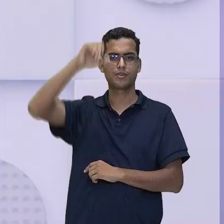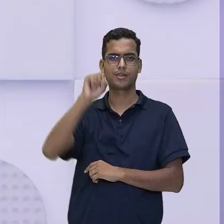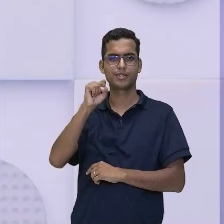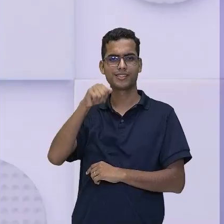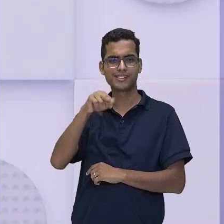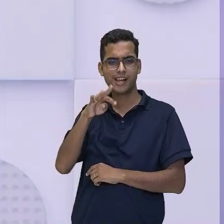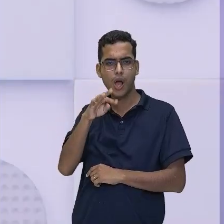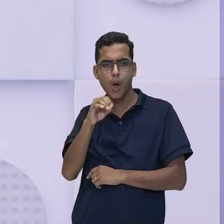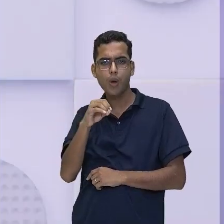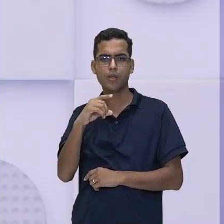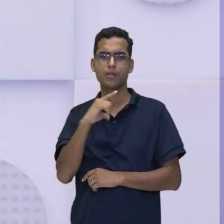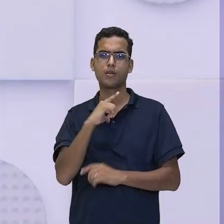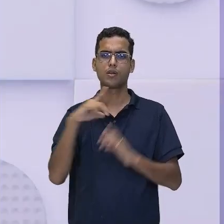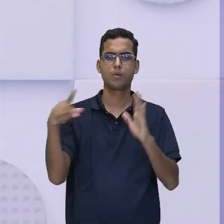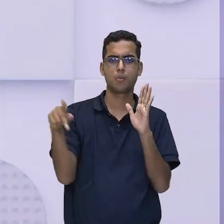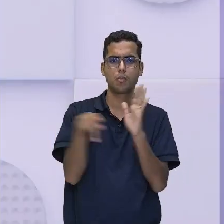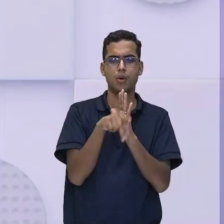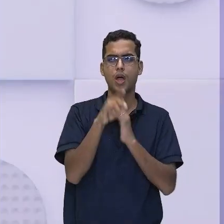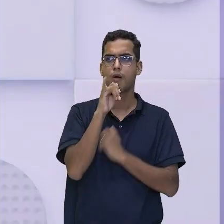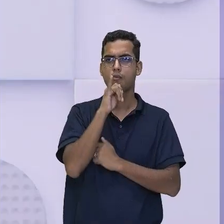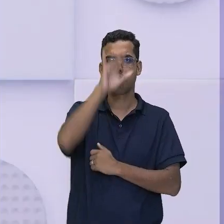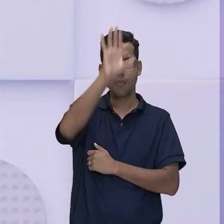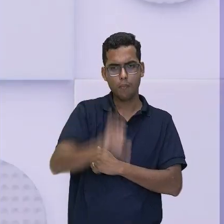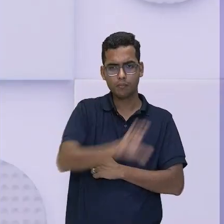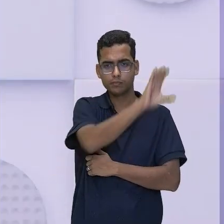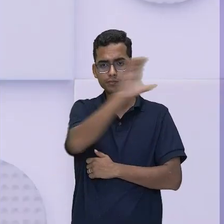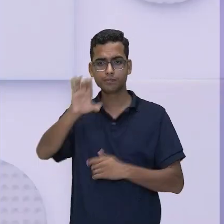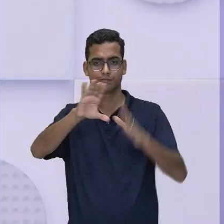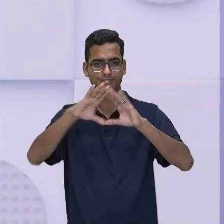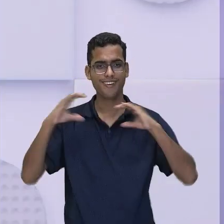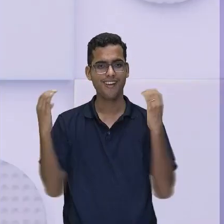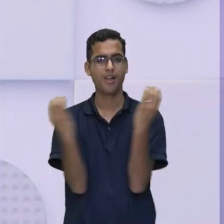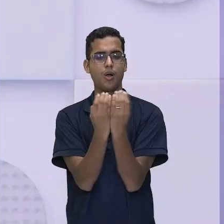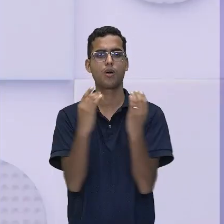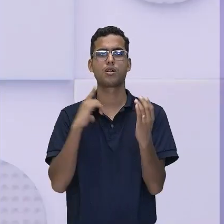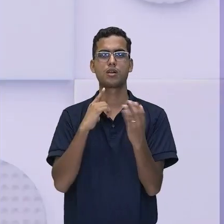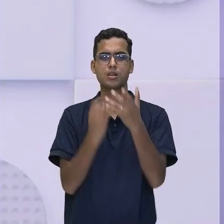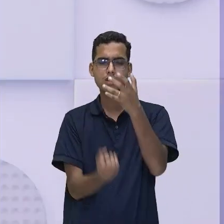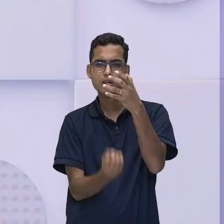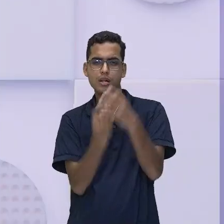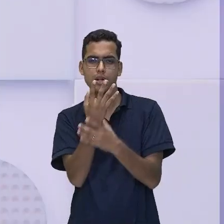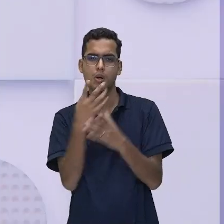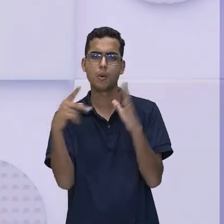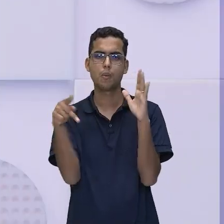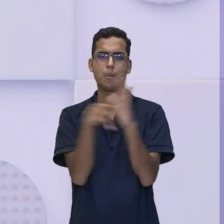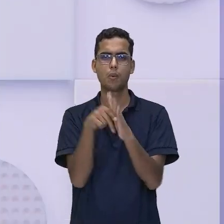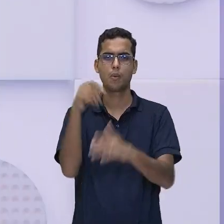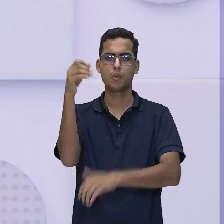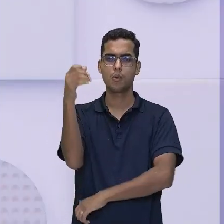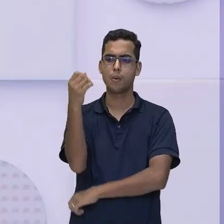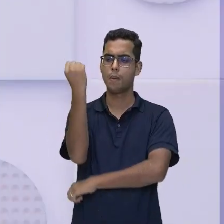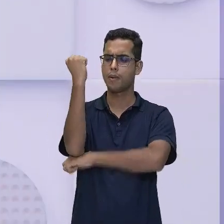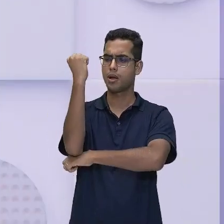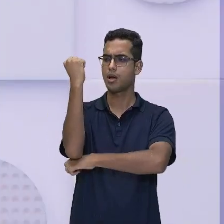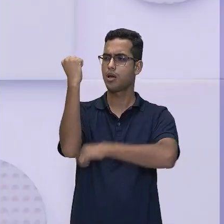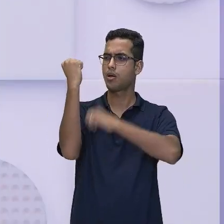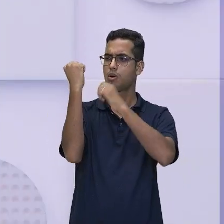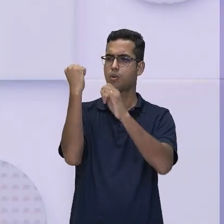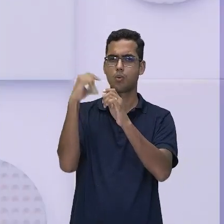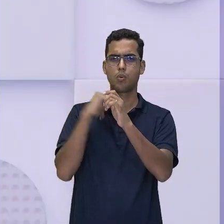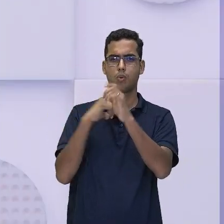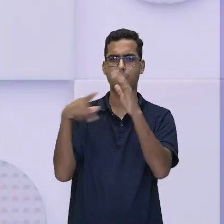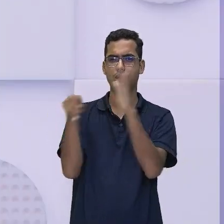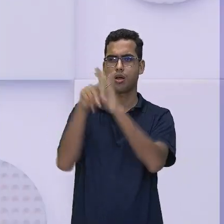algum mastro, se for uma comunidade católica, né? Faz a questão das suas ladainhas.